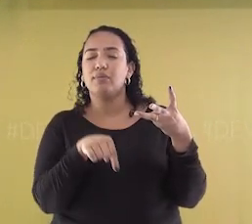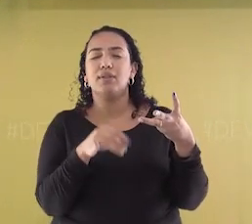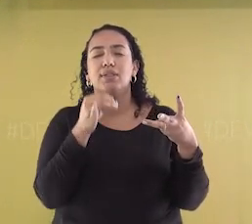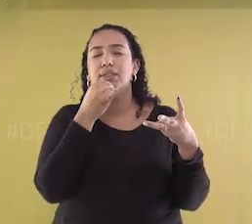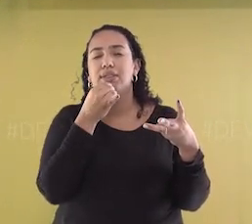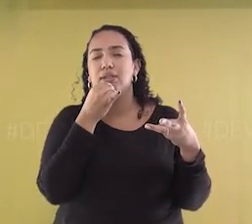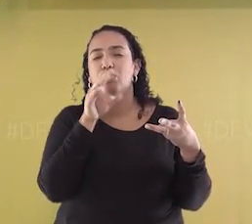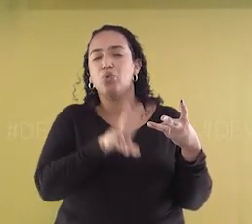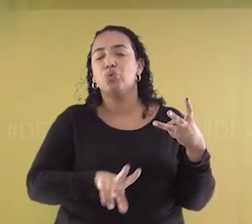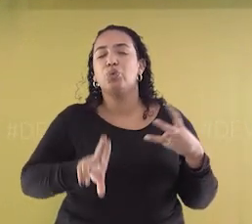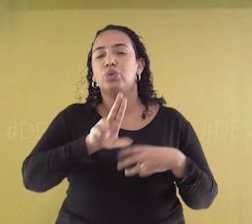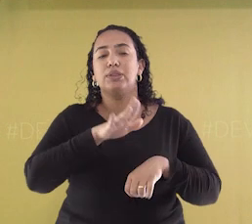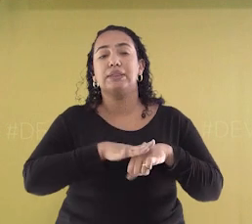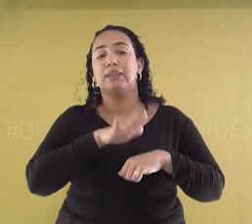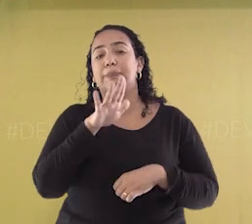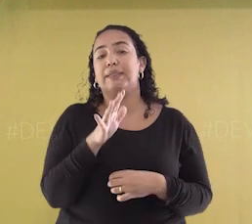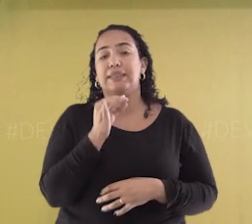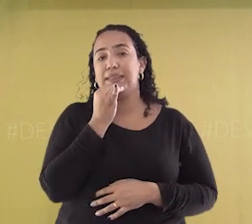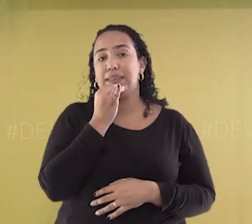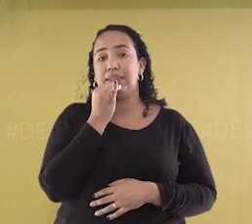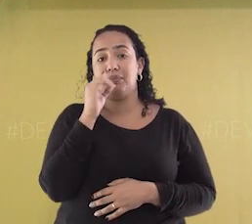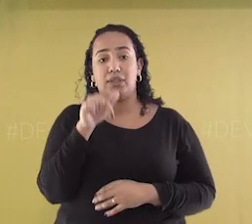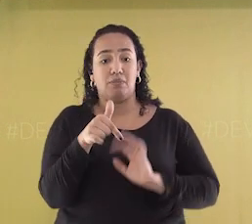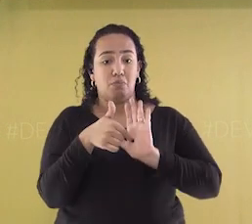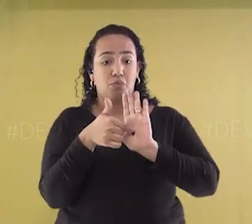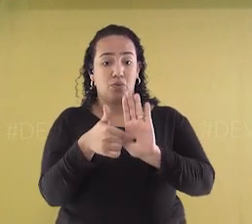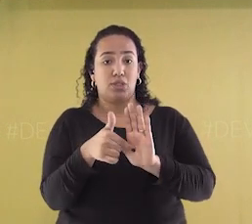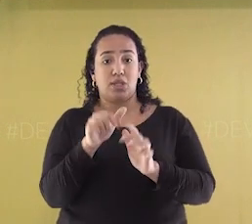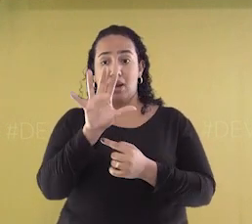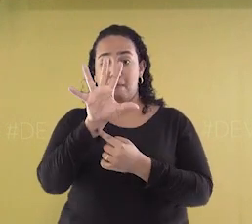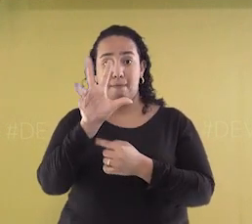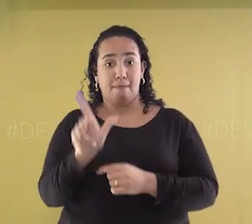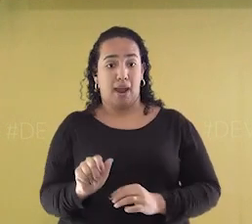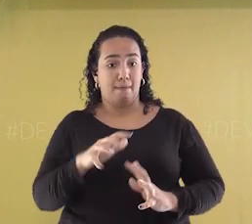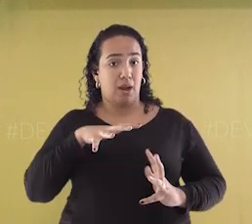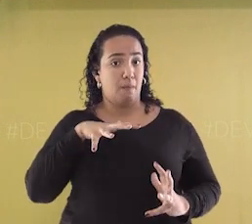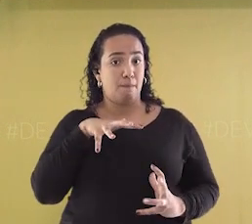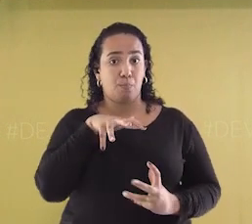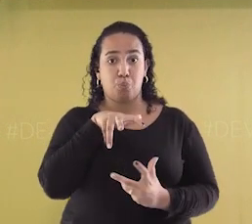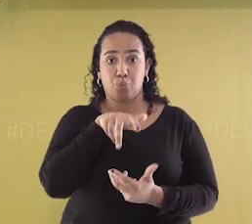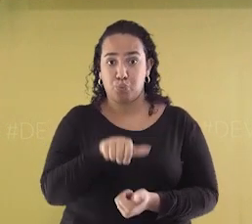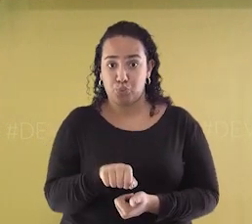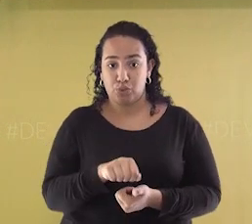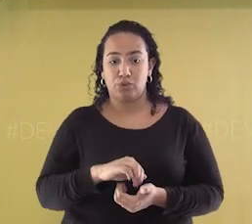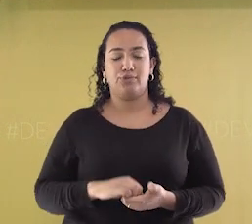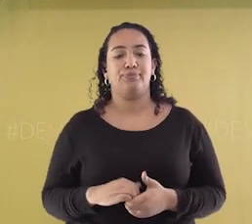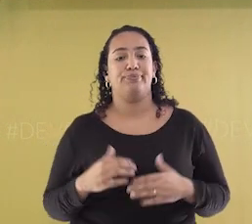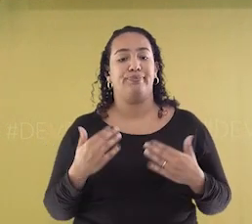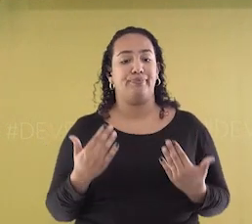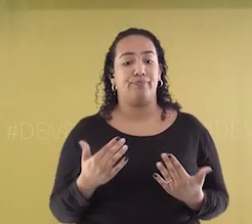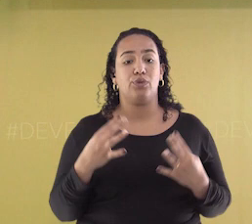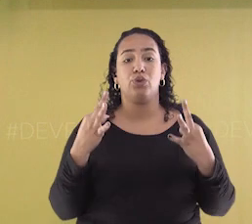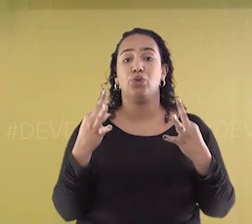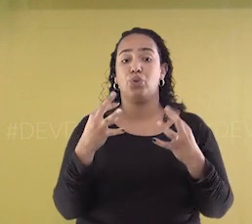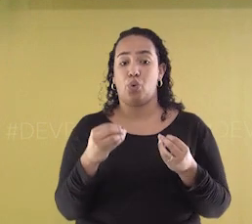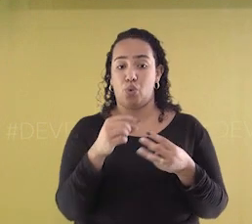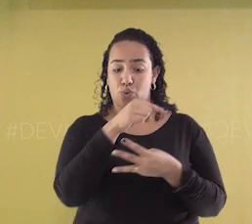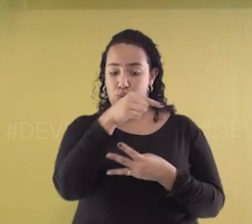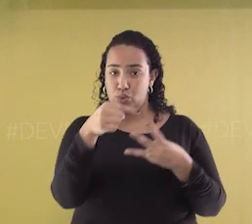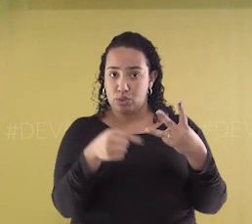mais comumente usadas para demonstrarmos o mapa mundi. Todas elas vão